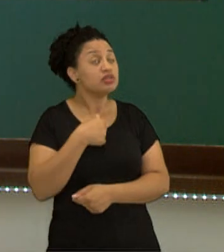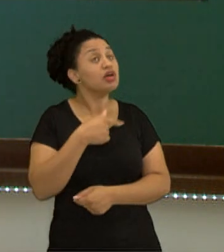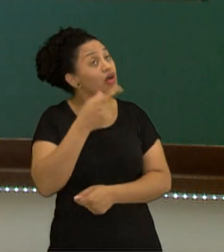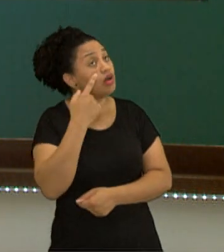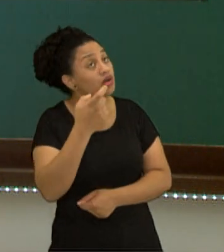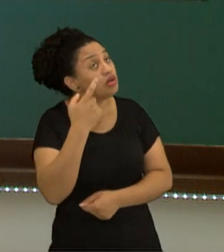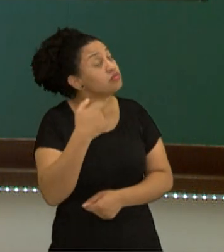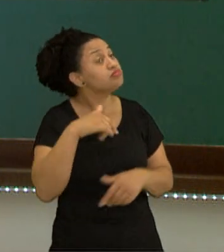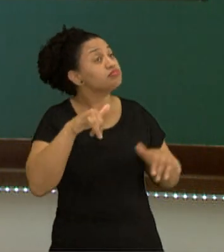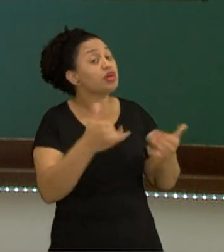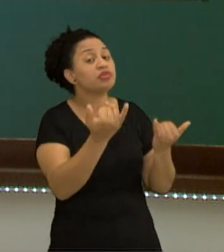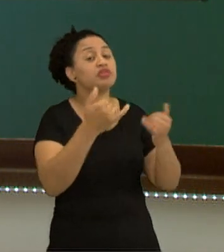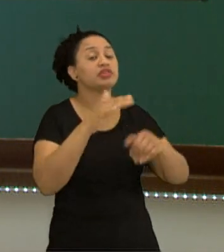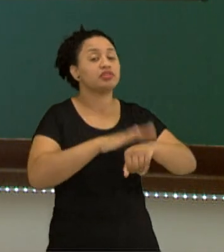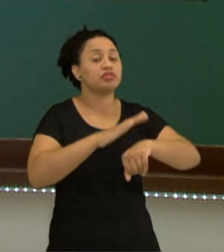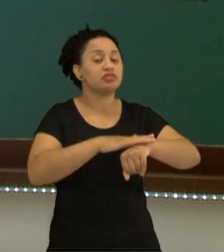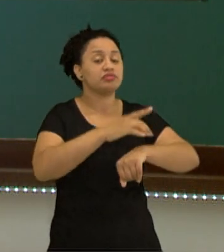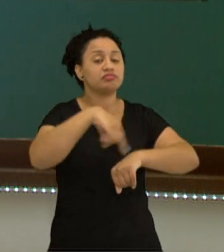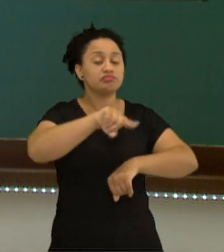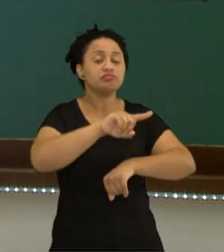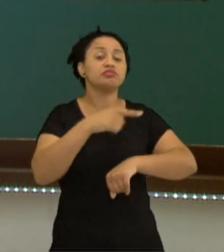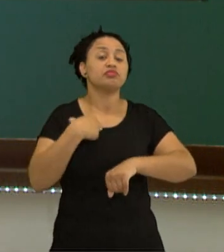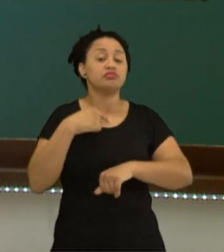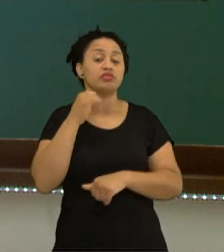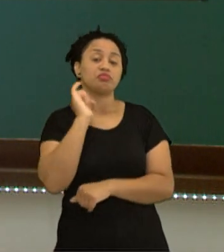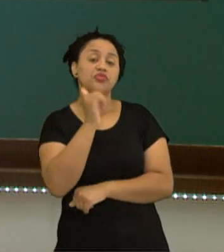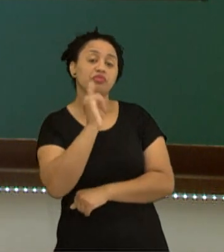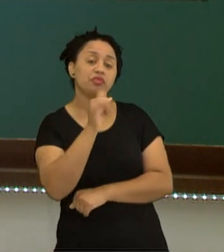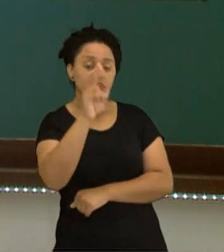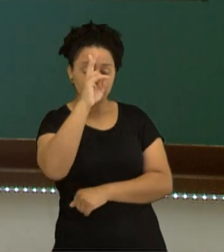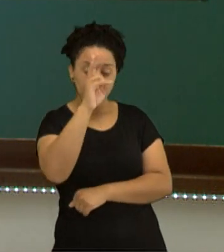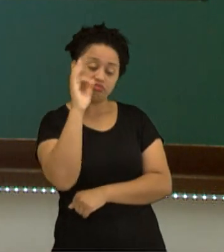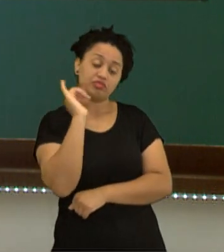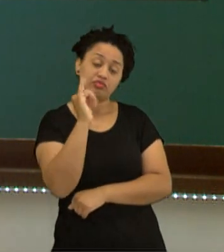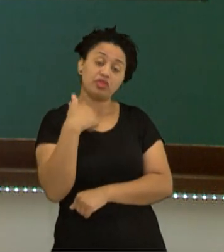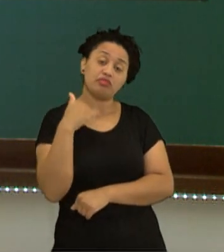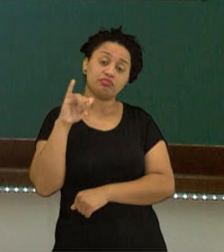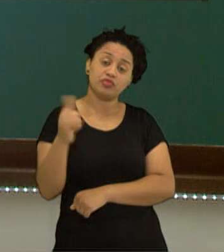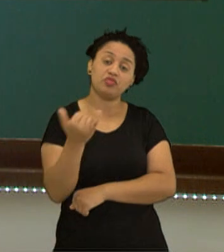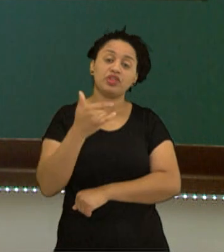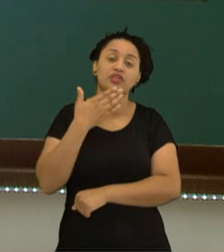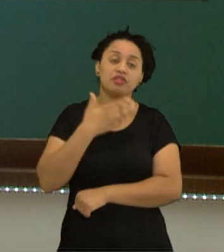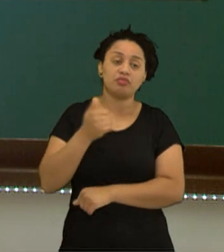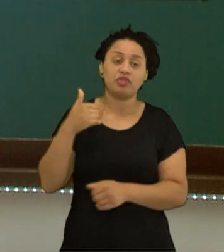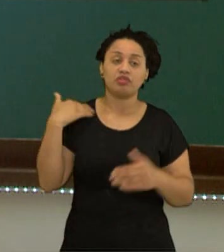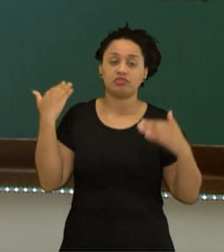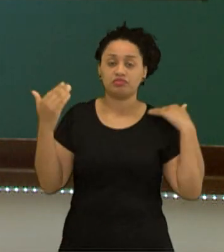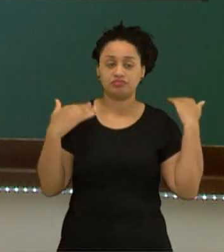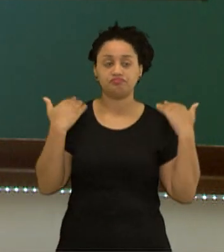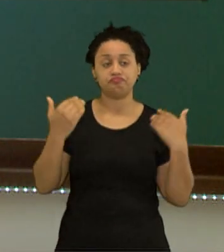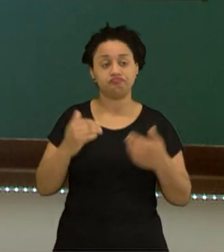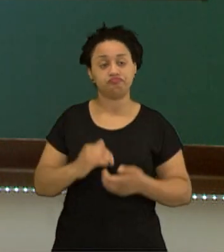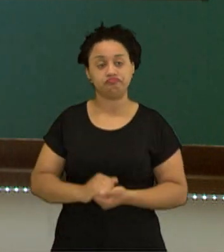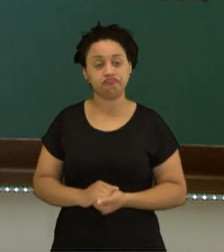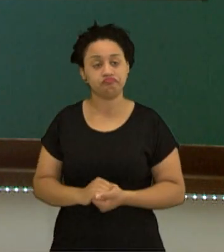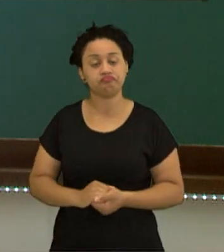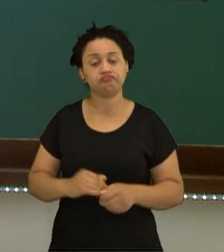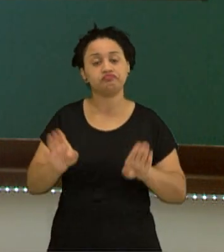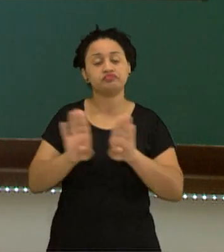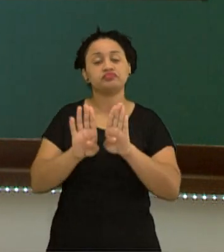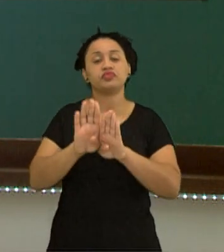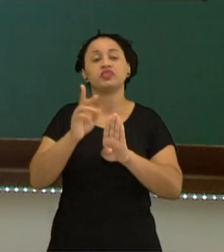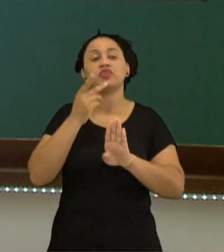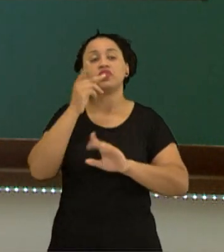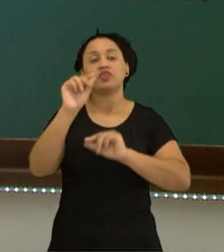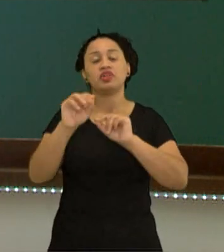Então, fazer com que elas fossem entretidas com essa história e aproveitassem o passeio. Ainda, ela aborda a questão